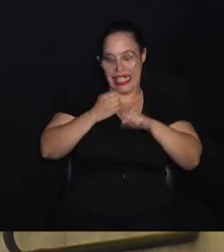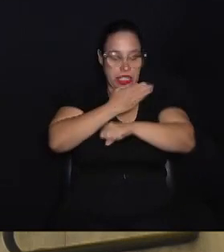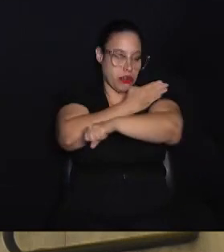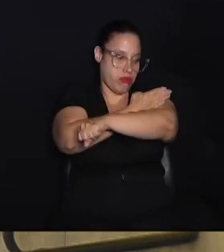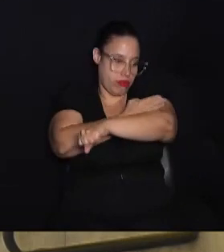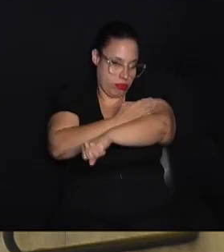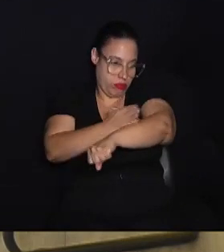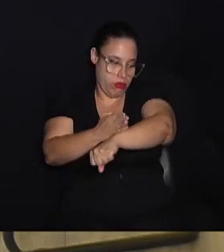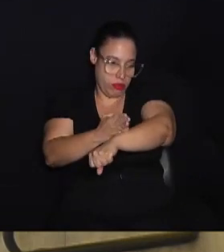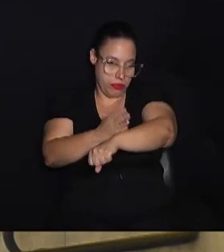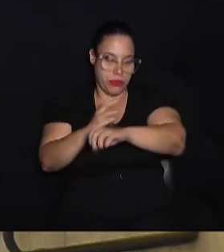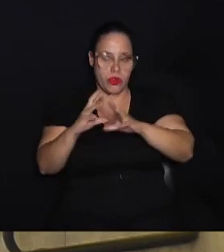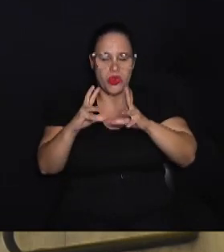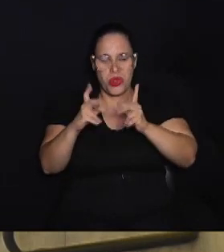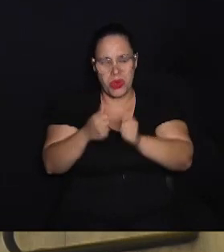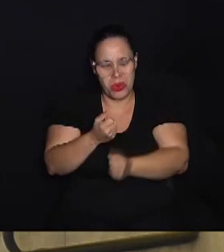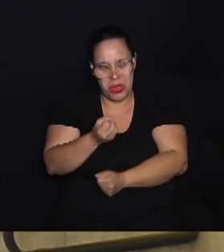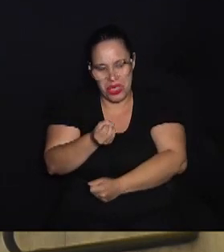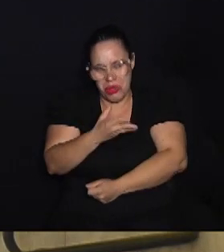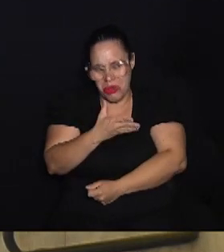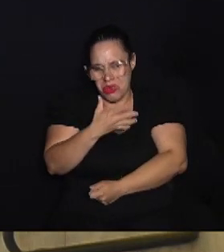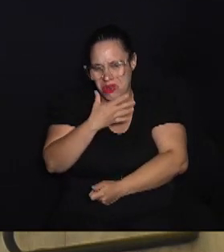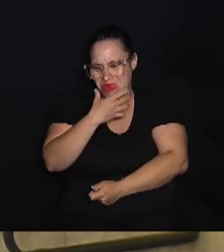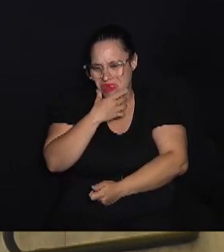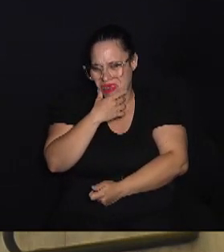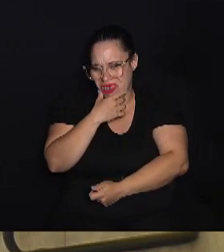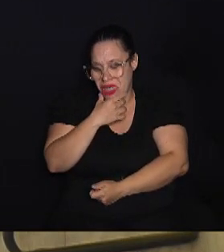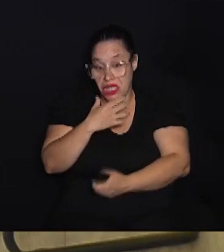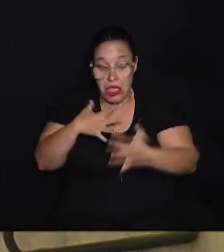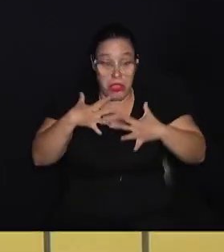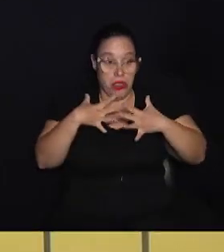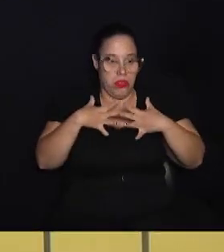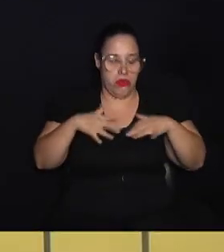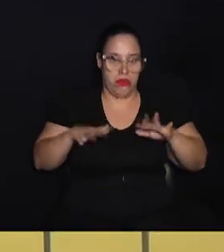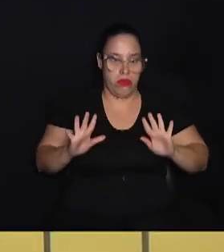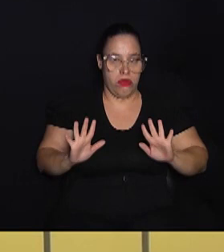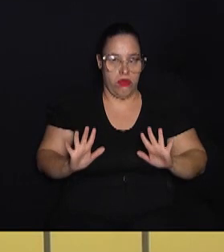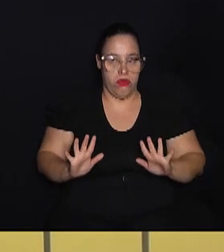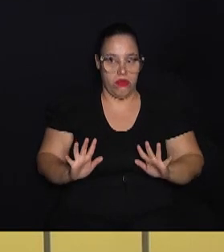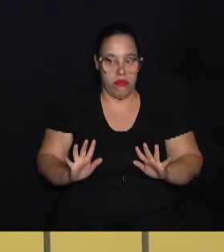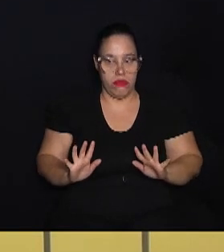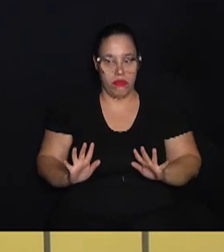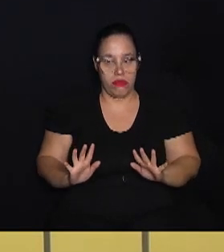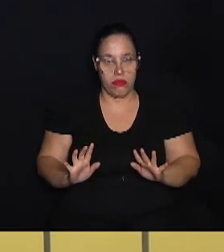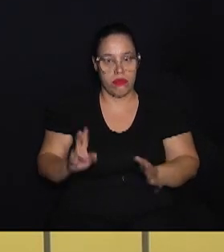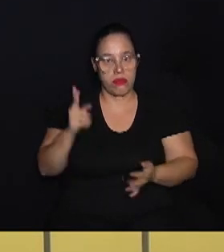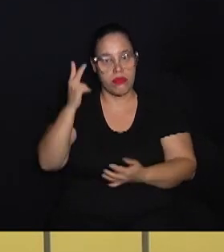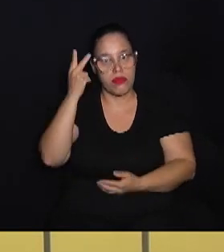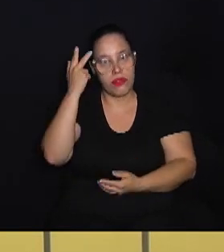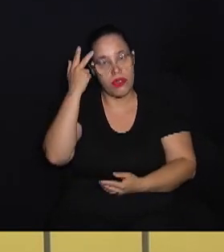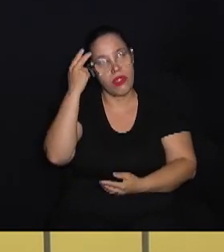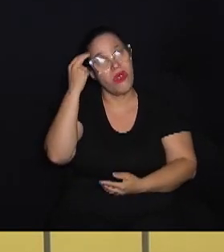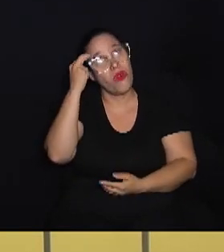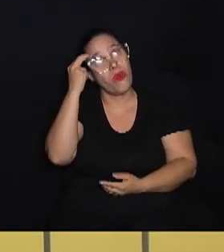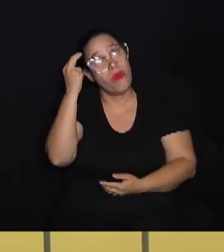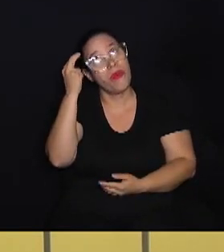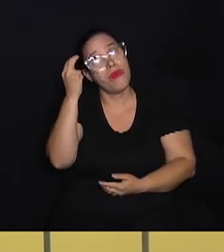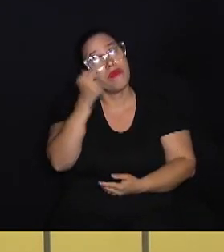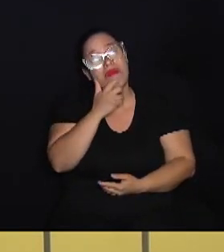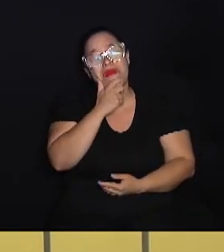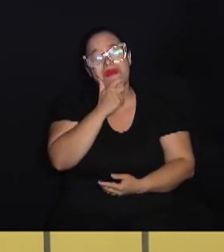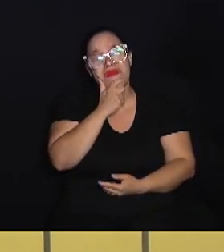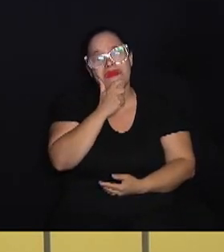acostumado. Tudo que é novo é um pouco assustador, né? E a ideia desse novo normal é